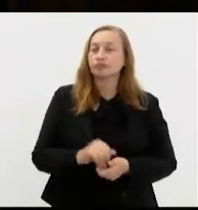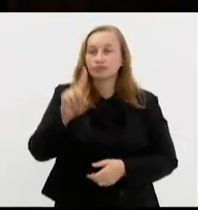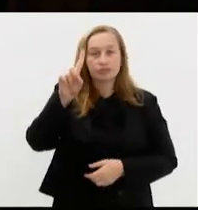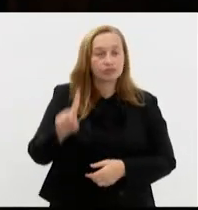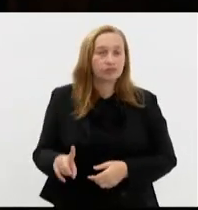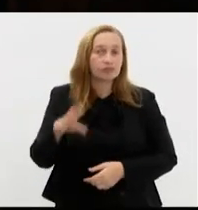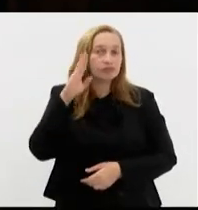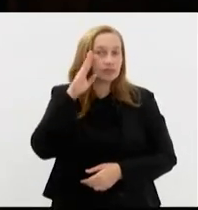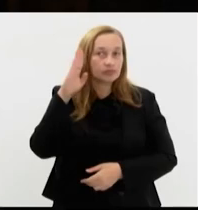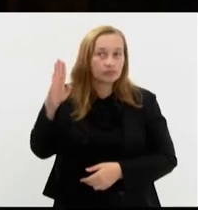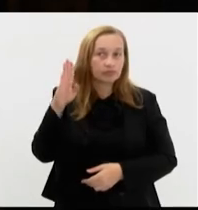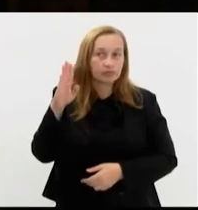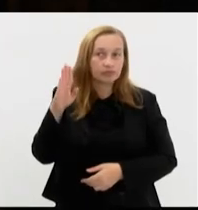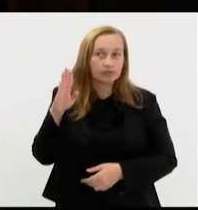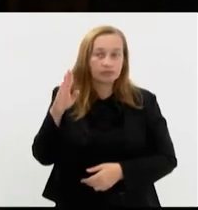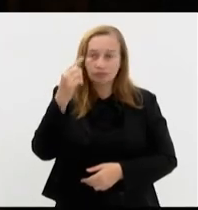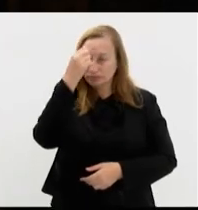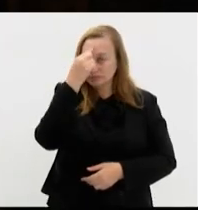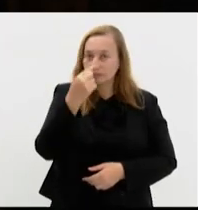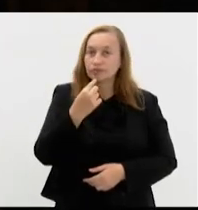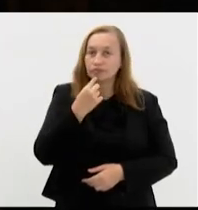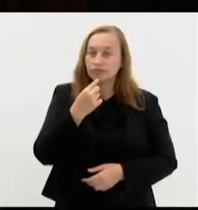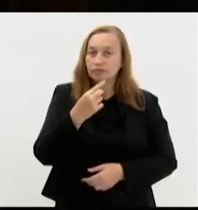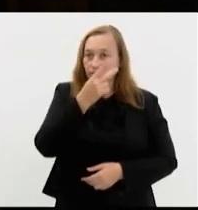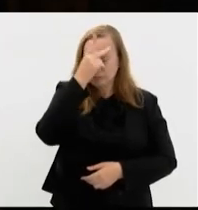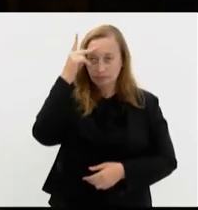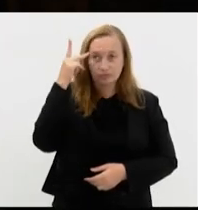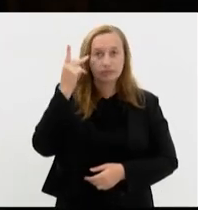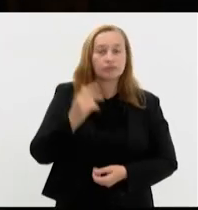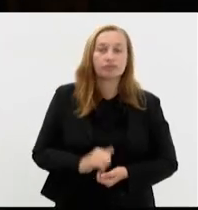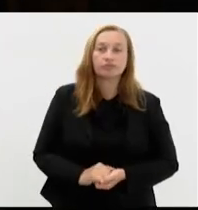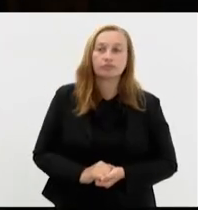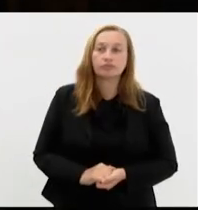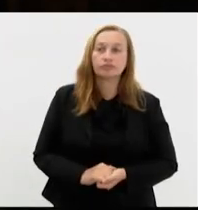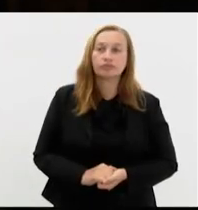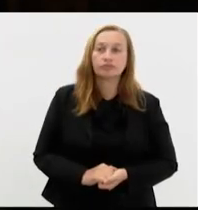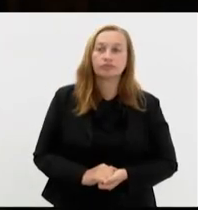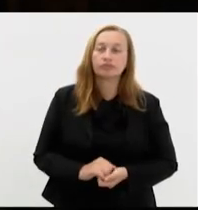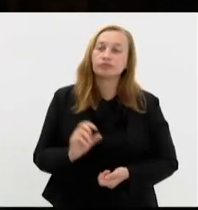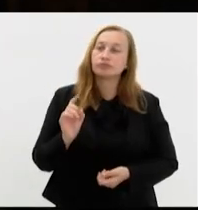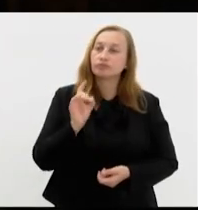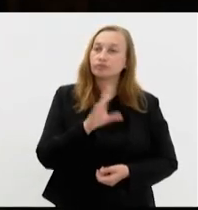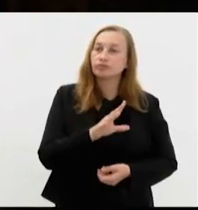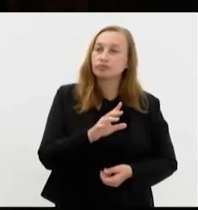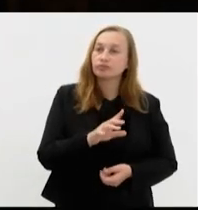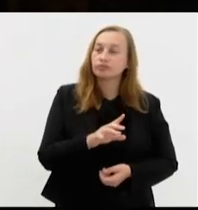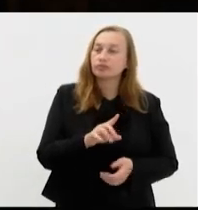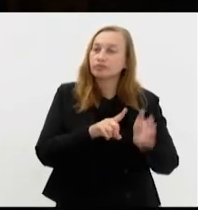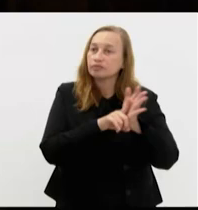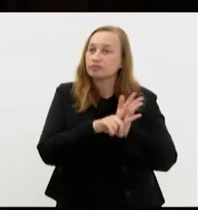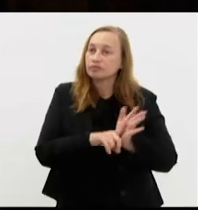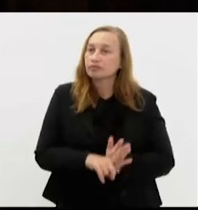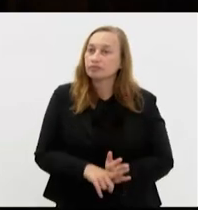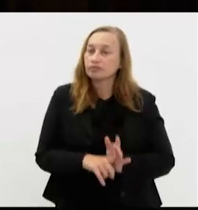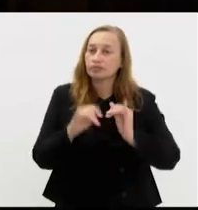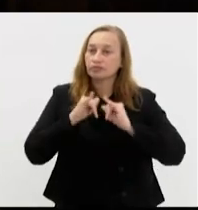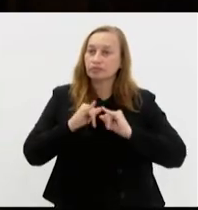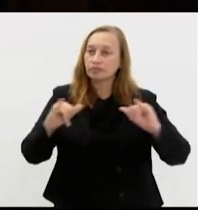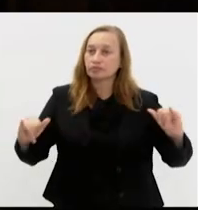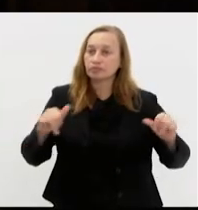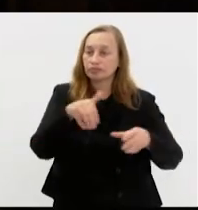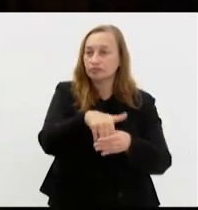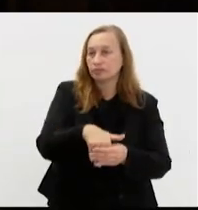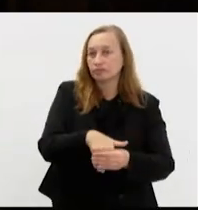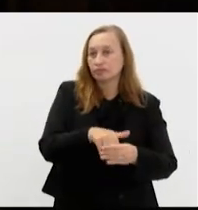fundamental de imagem das pessoas e que em última análise é retratado numa propaganda eleitoral e